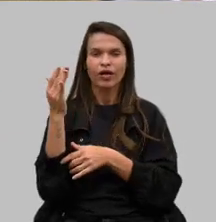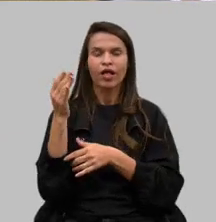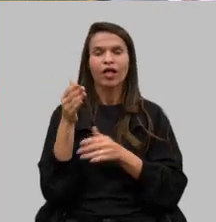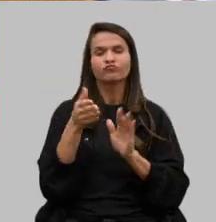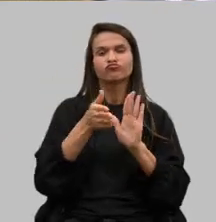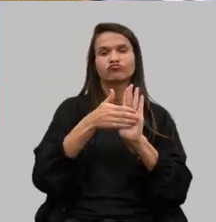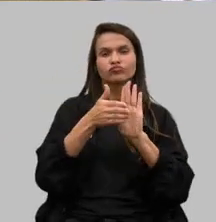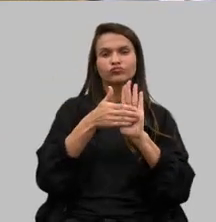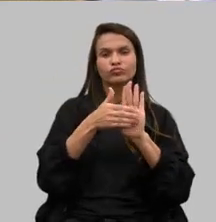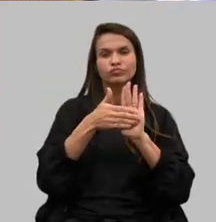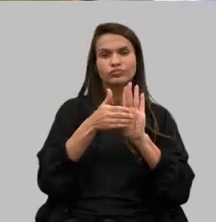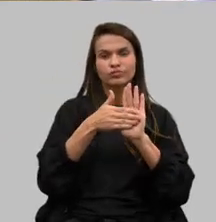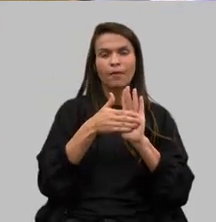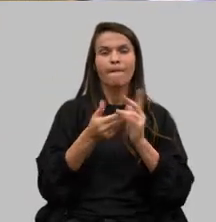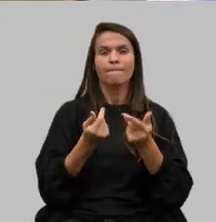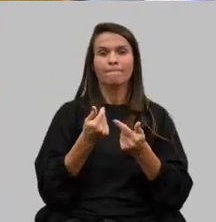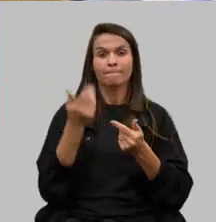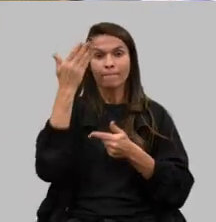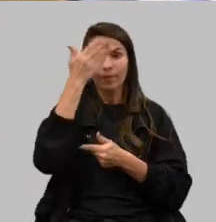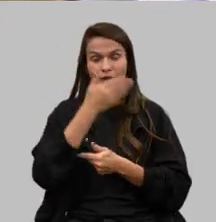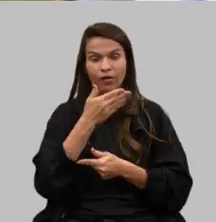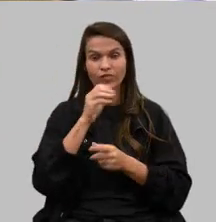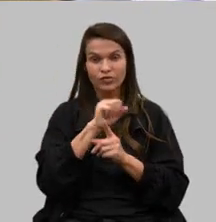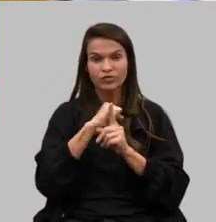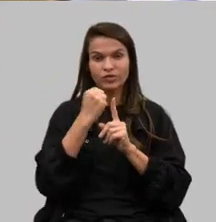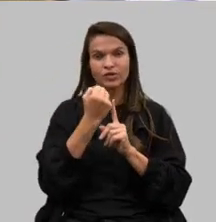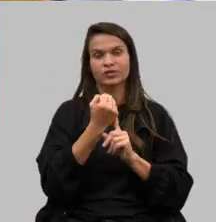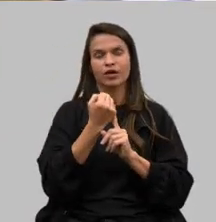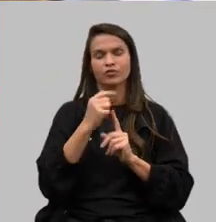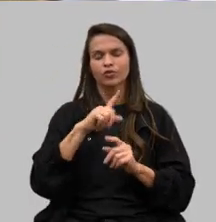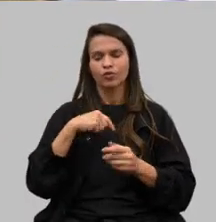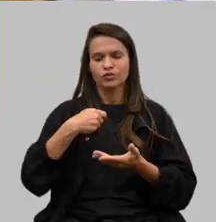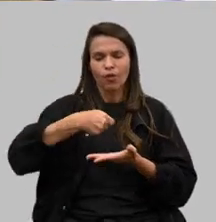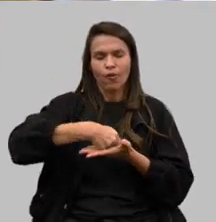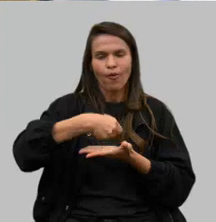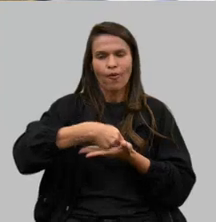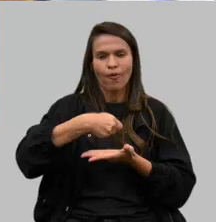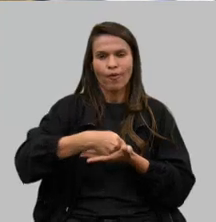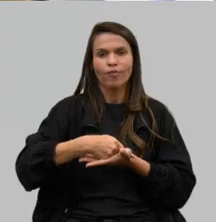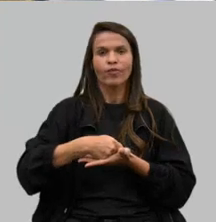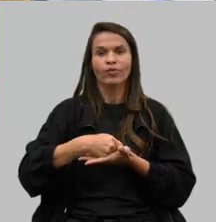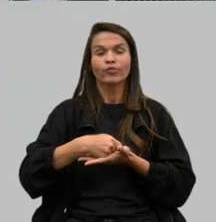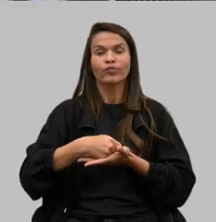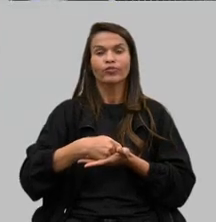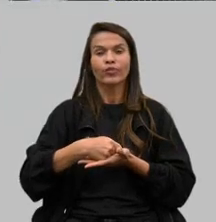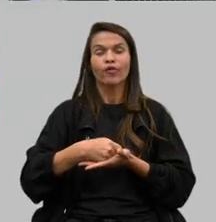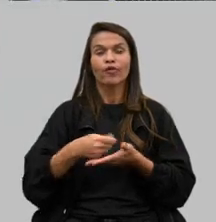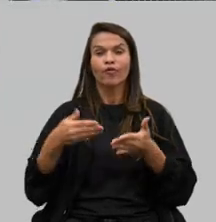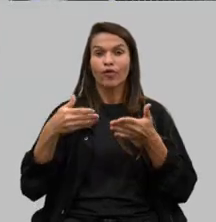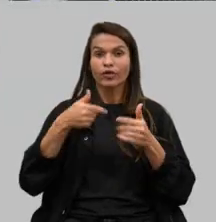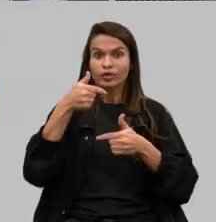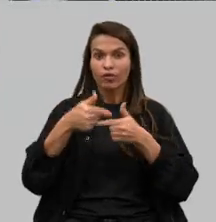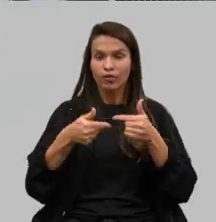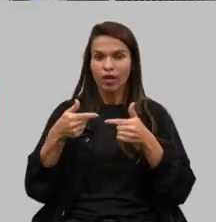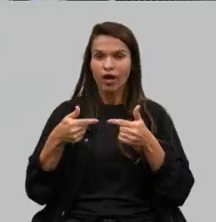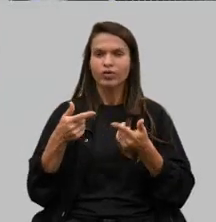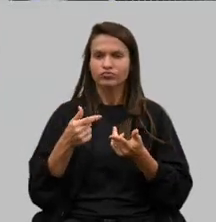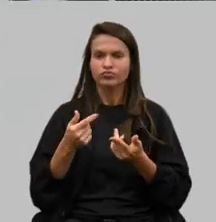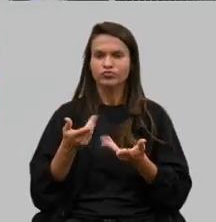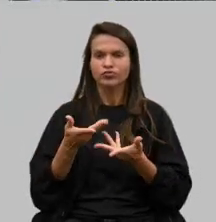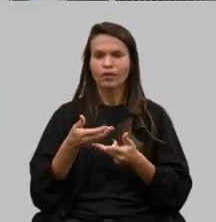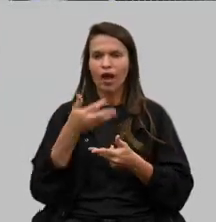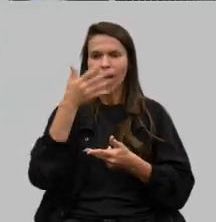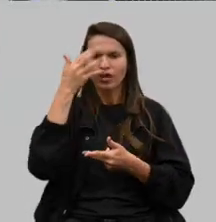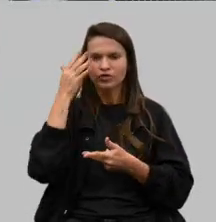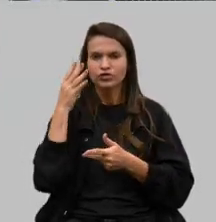sociedade né e sendo somos muito cobrados por uma prestação de serviço ágil e de qualidade